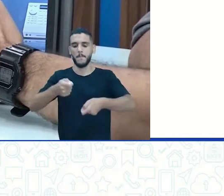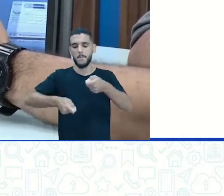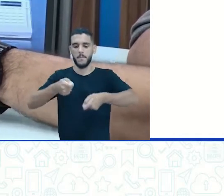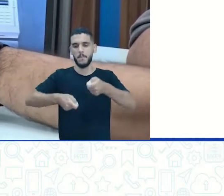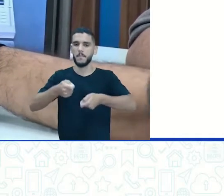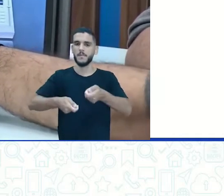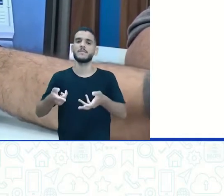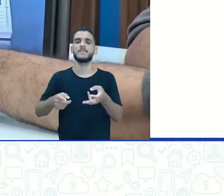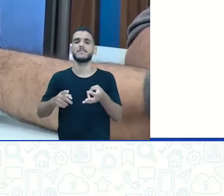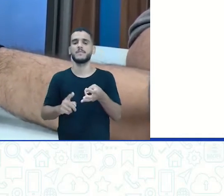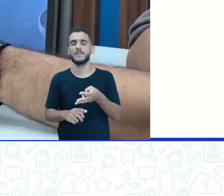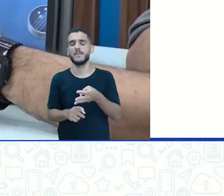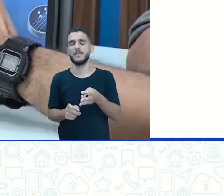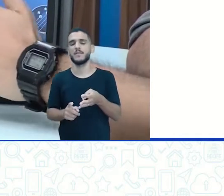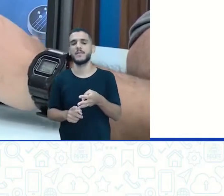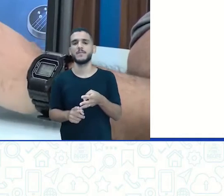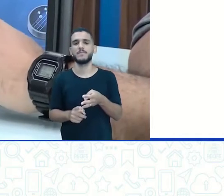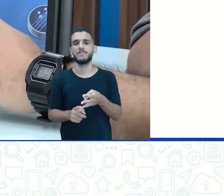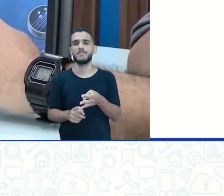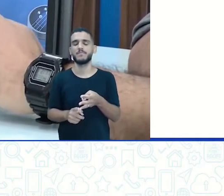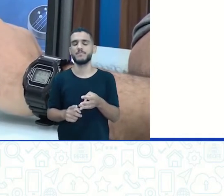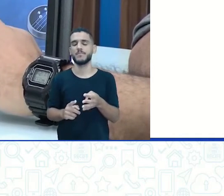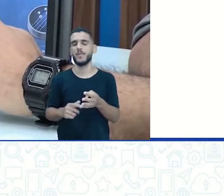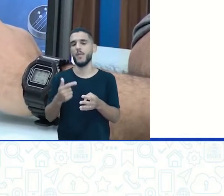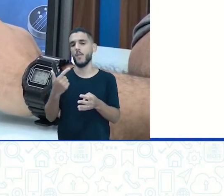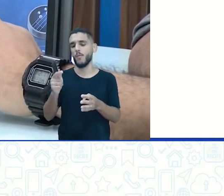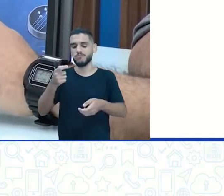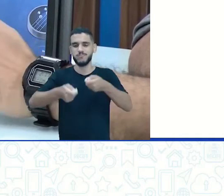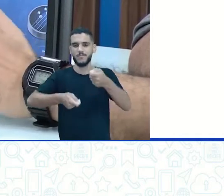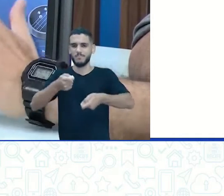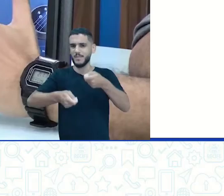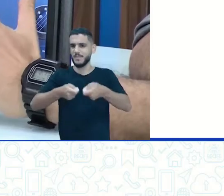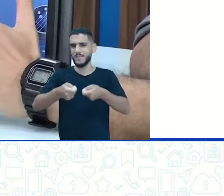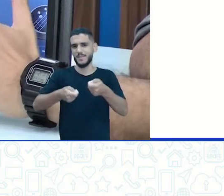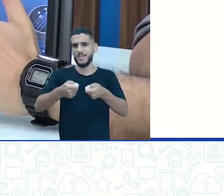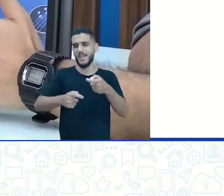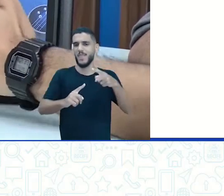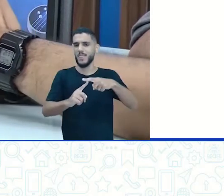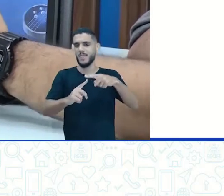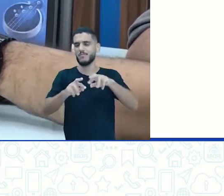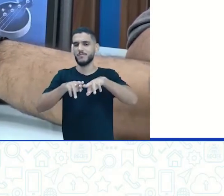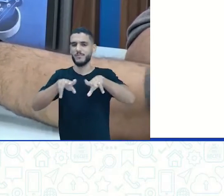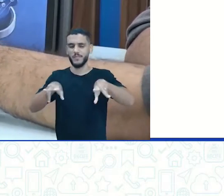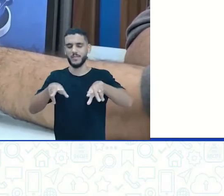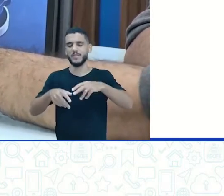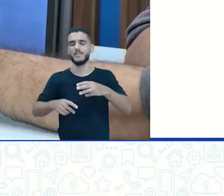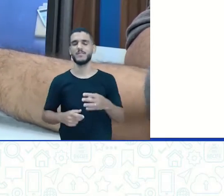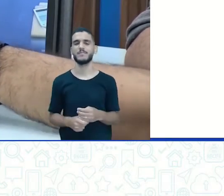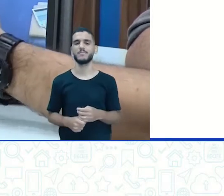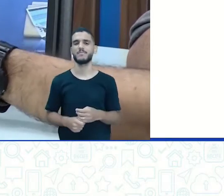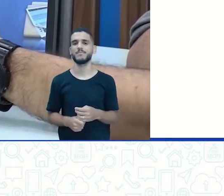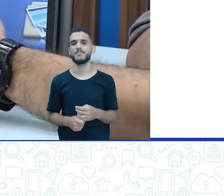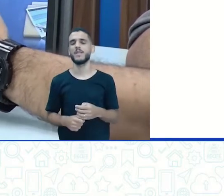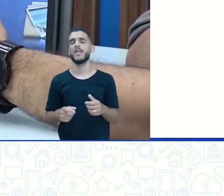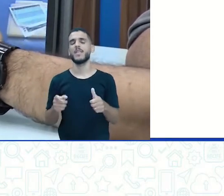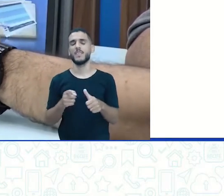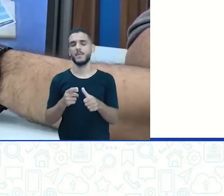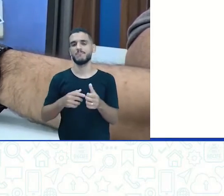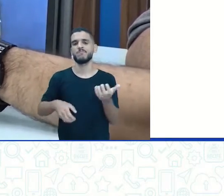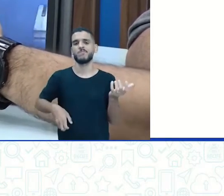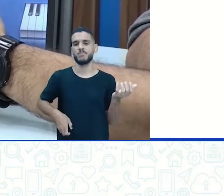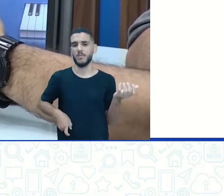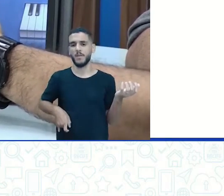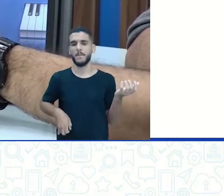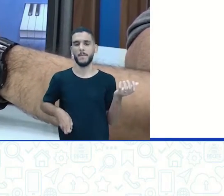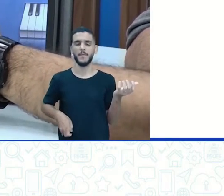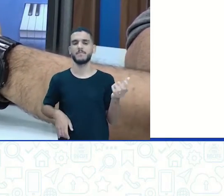bateria. Tem essa outra bateria aqui, que é um pouquinho diferente. Tem o baixo.